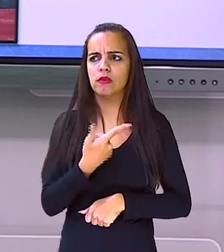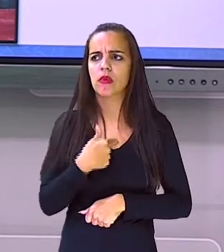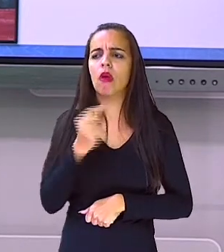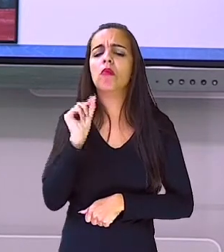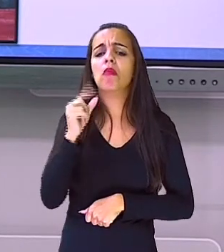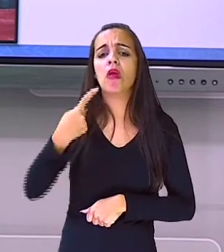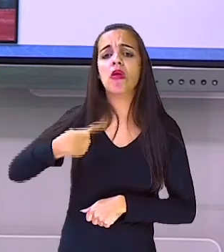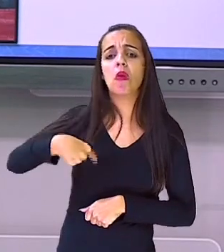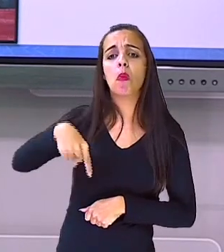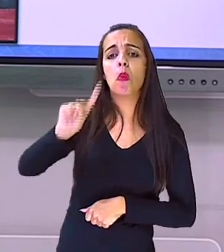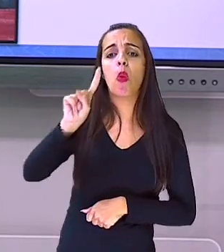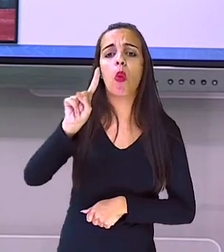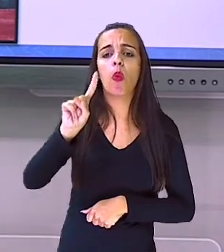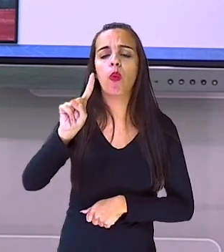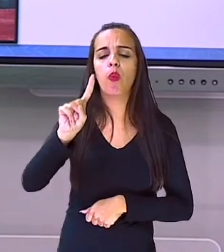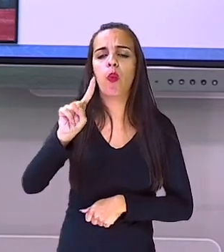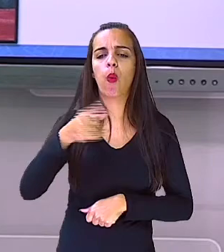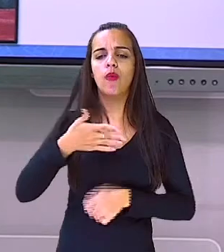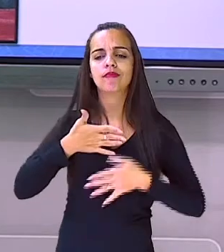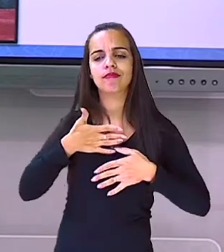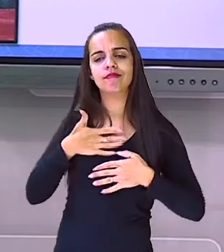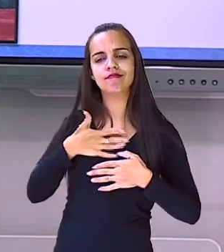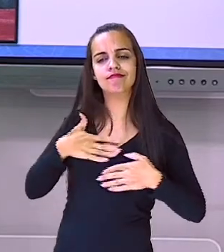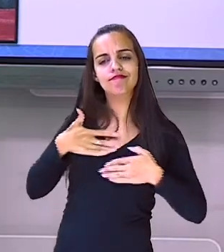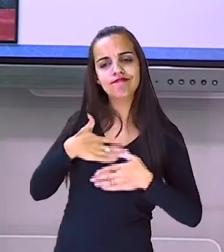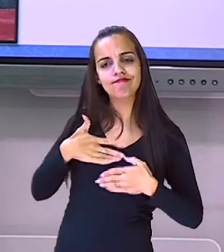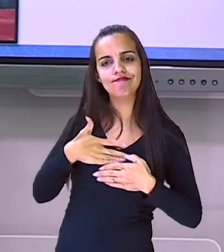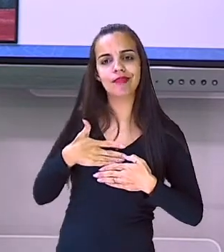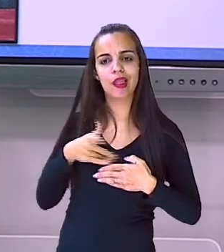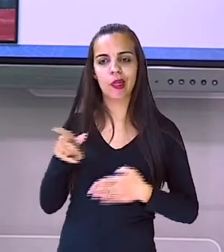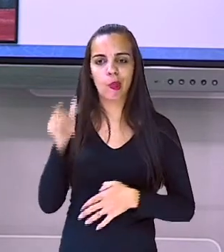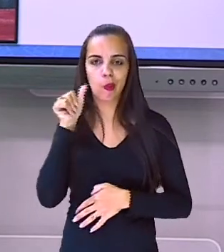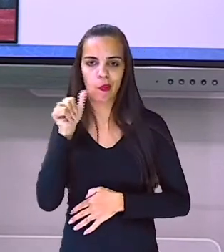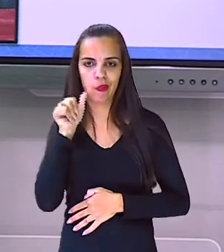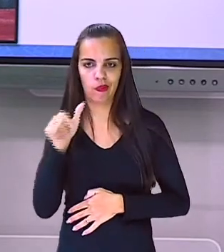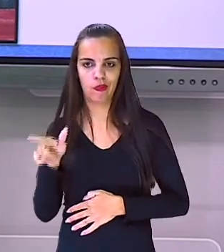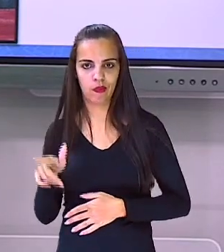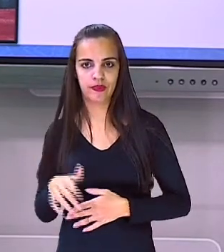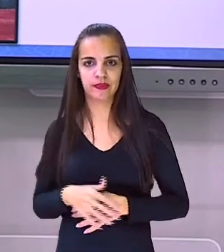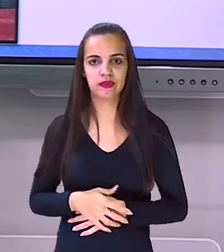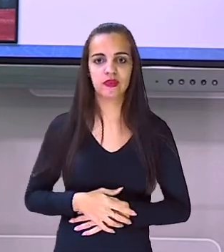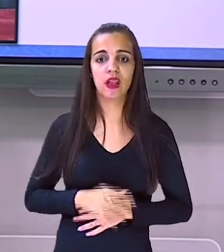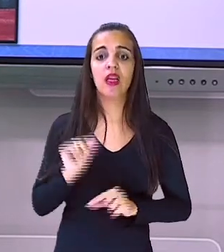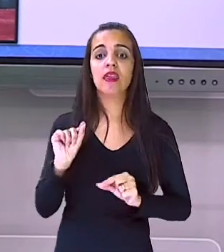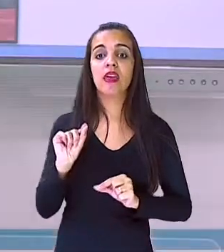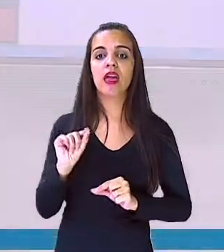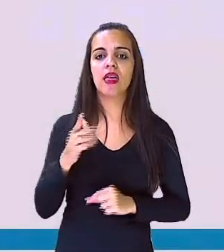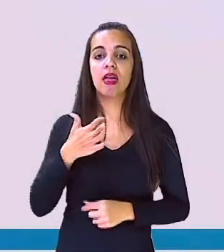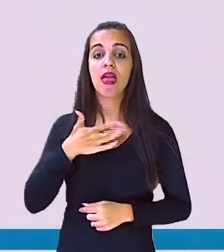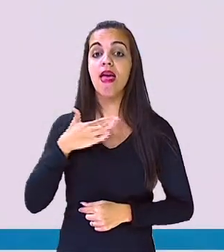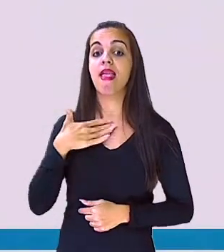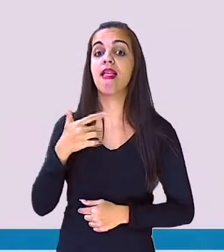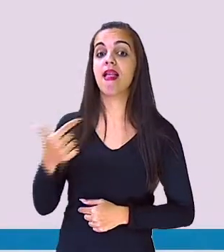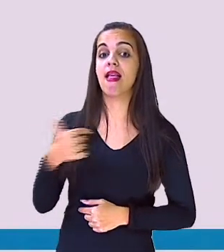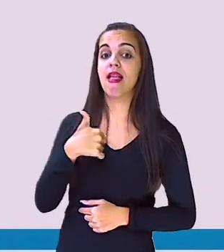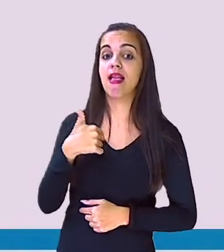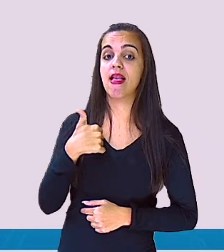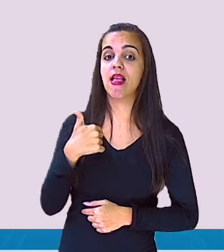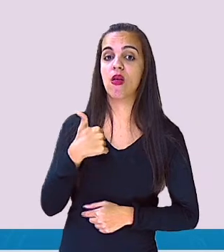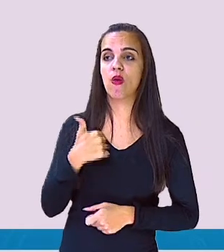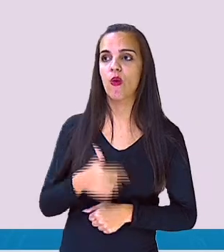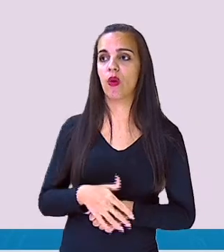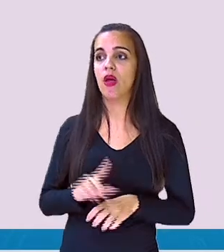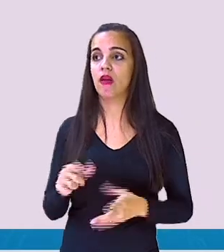atencioso com ela? Eu fui. Então, eu sei que aqui nós temos o eu. Deixa eu mudar a cor dessa